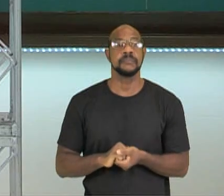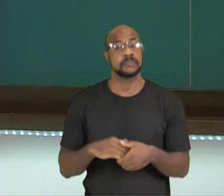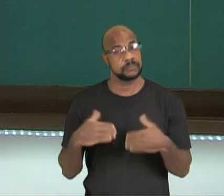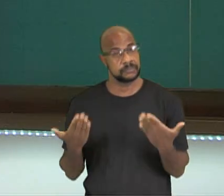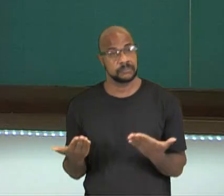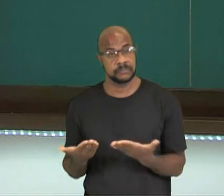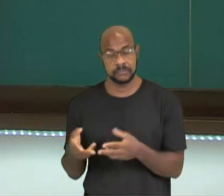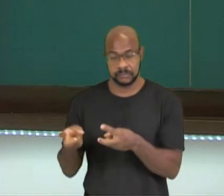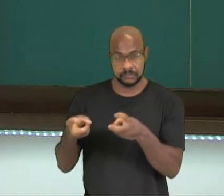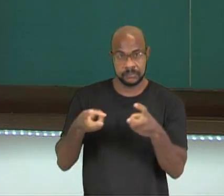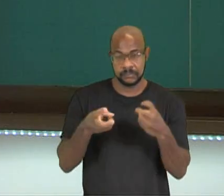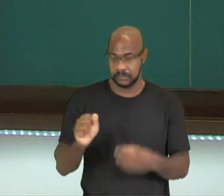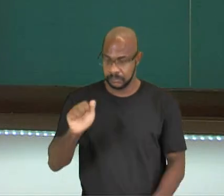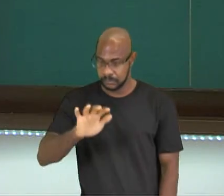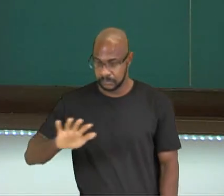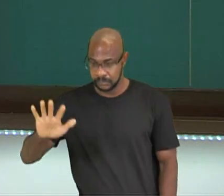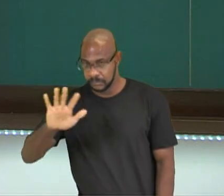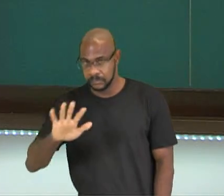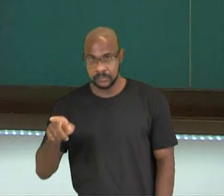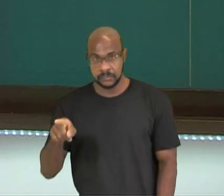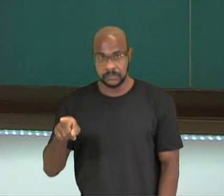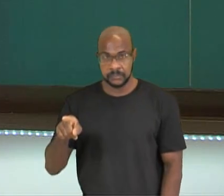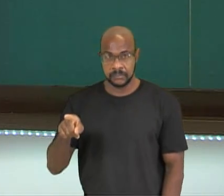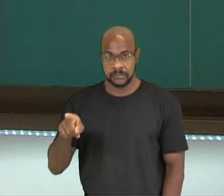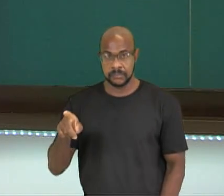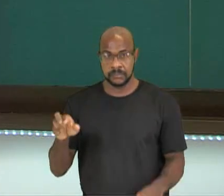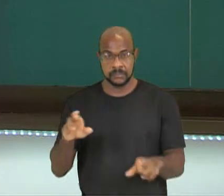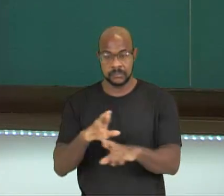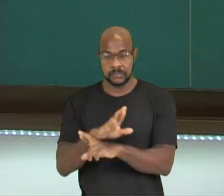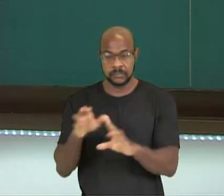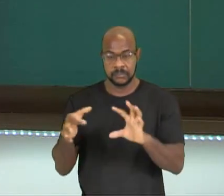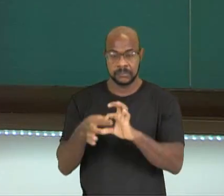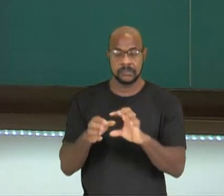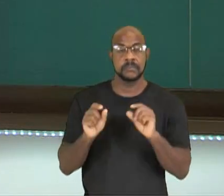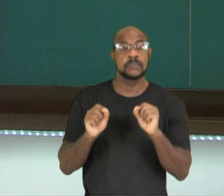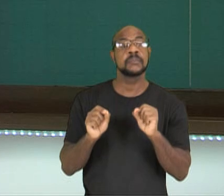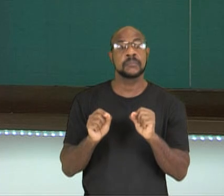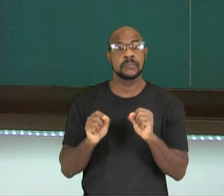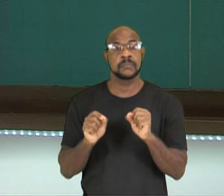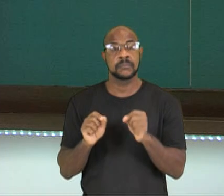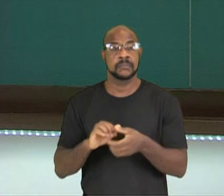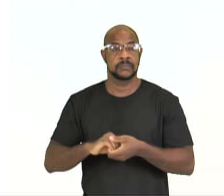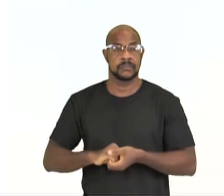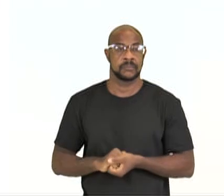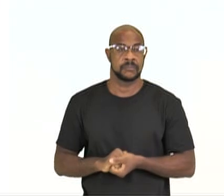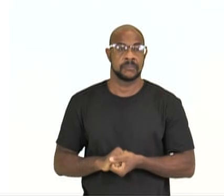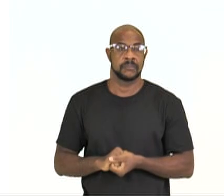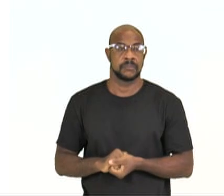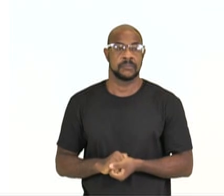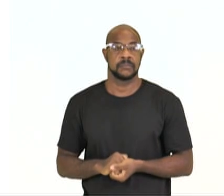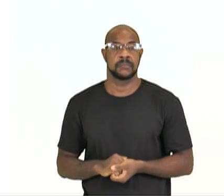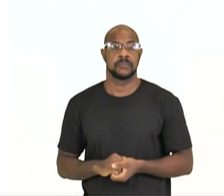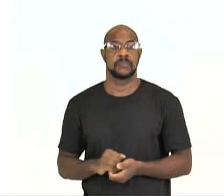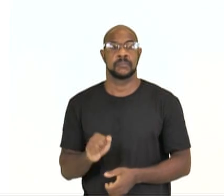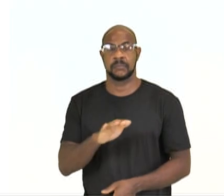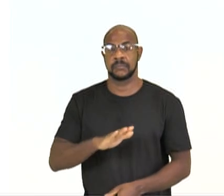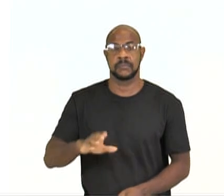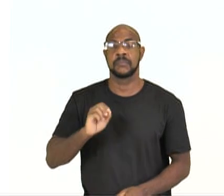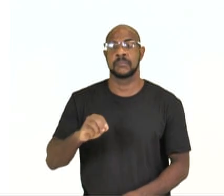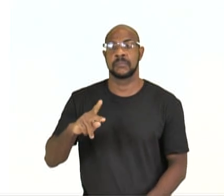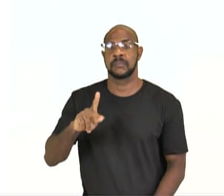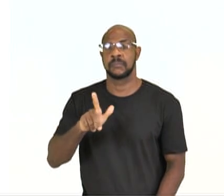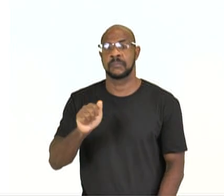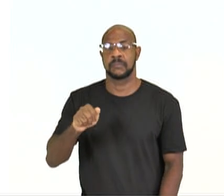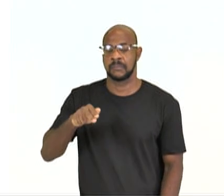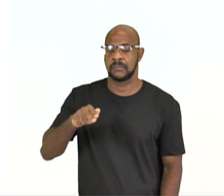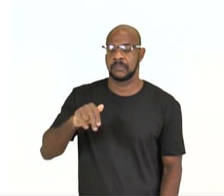Então, observando a imagem, ela corresponde a quê? Se a gente olhar na imagem ali, há uma região de planície. Dá para